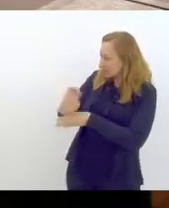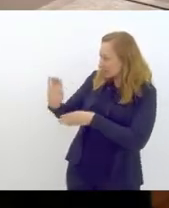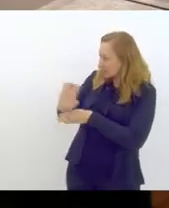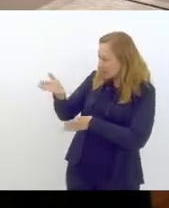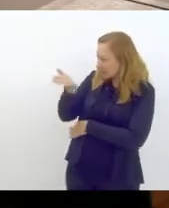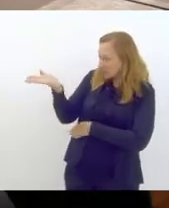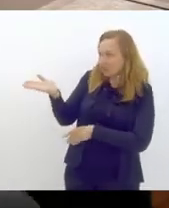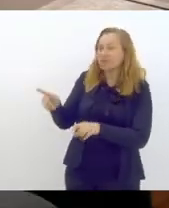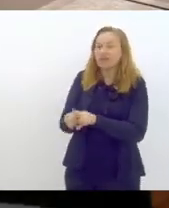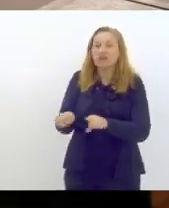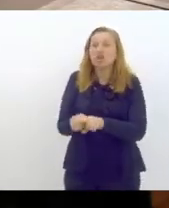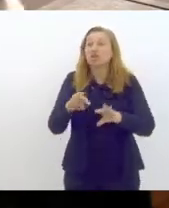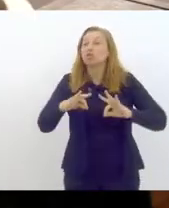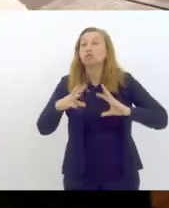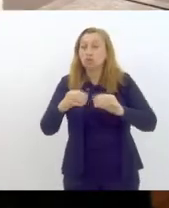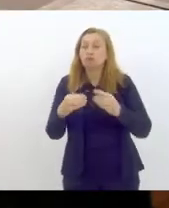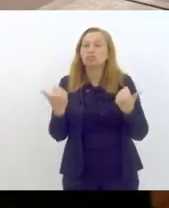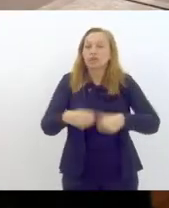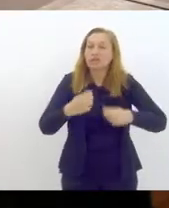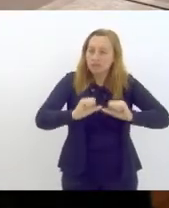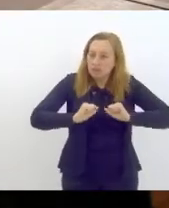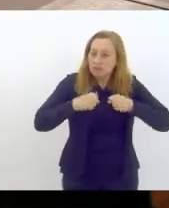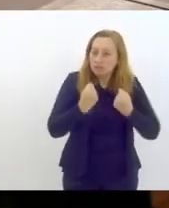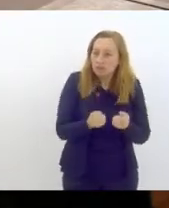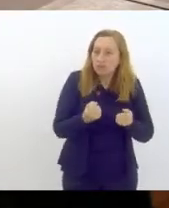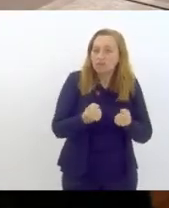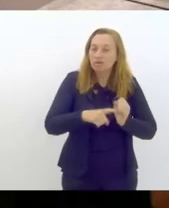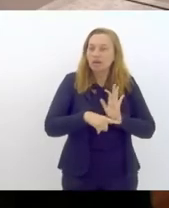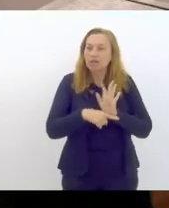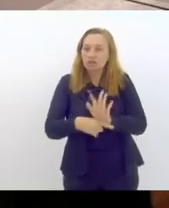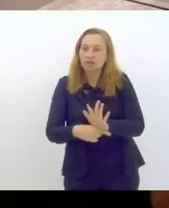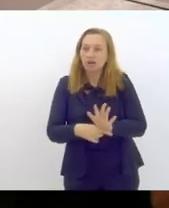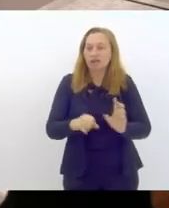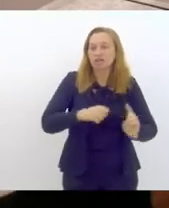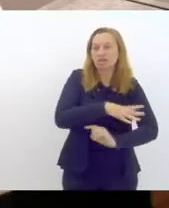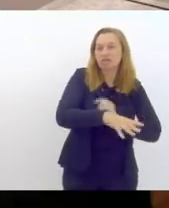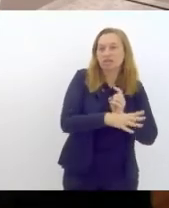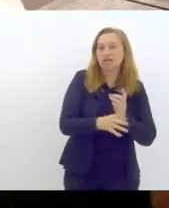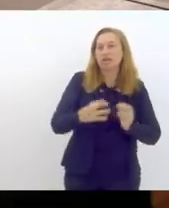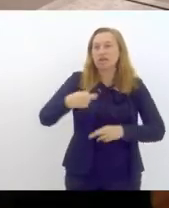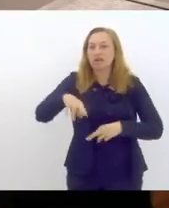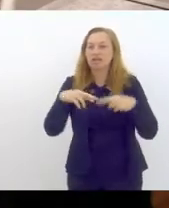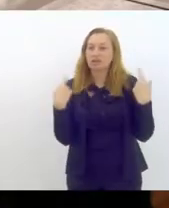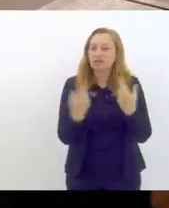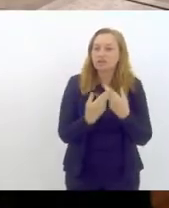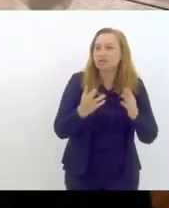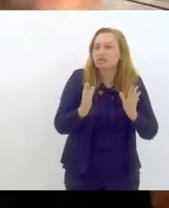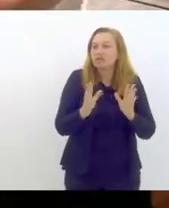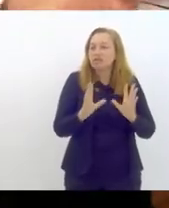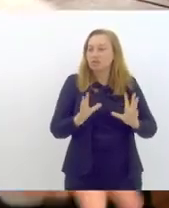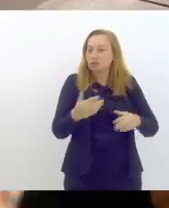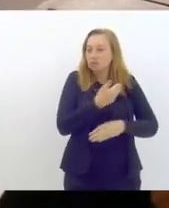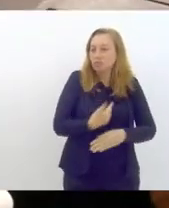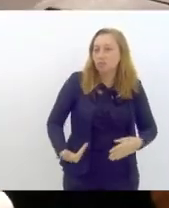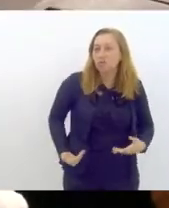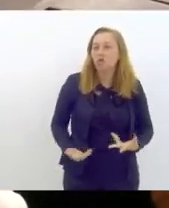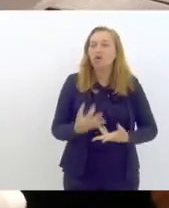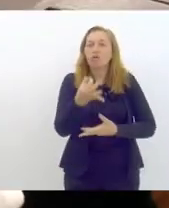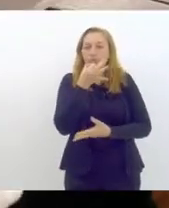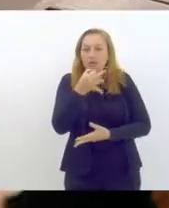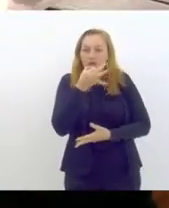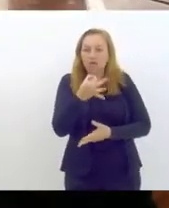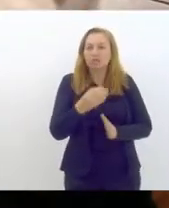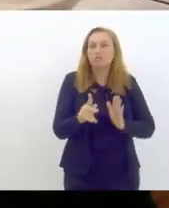também, todo mundo tem que buscar contribuir para a sociedade. Ou participar de uma audiência pública, e agora ou gerar uma sugestão de projeto de